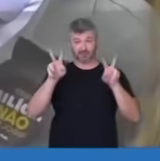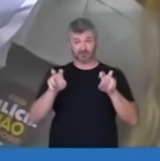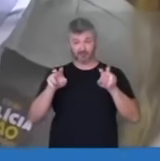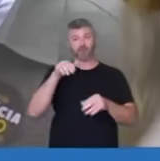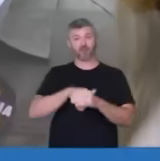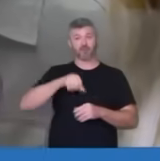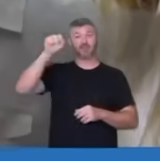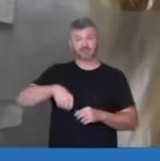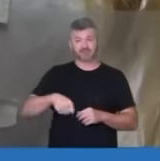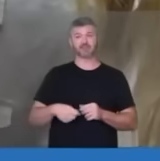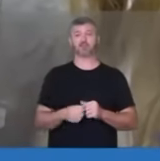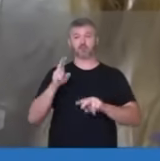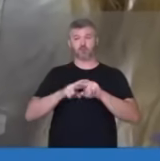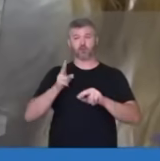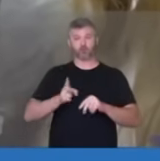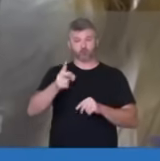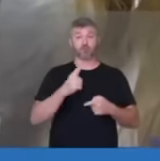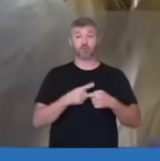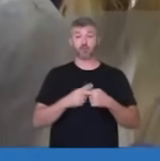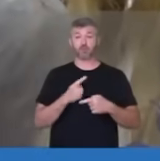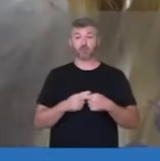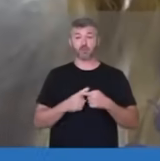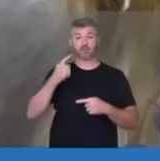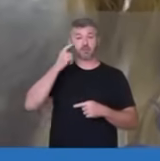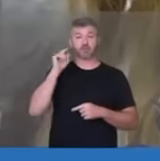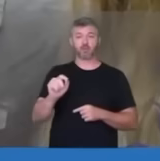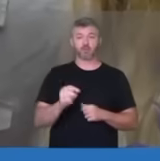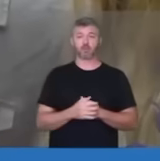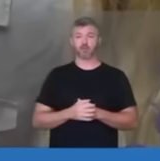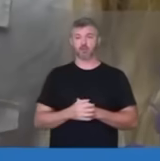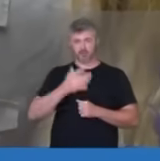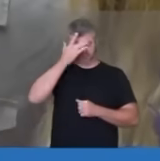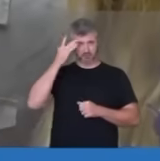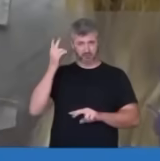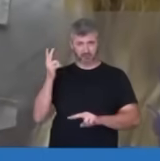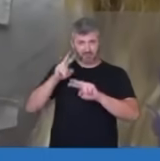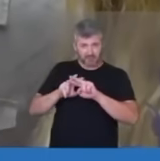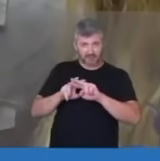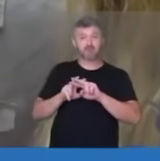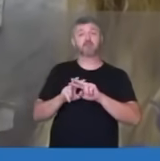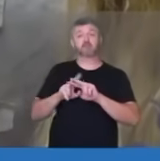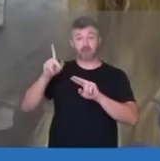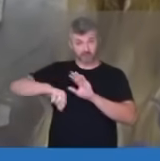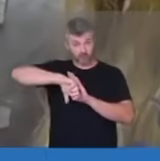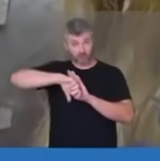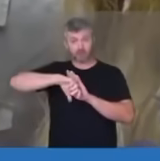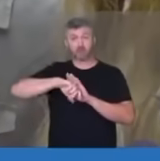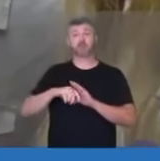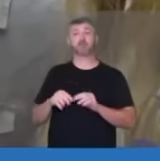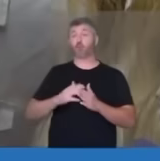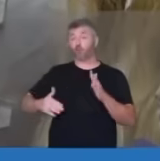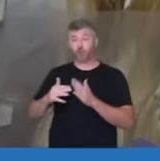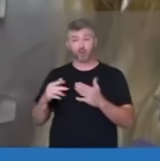vota sim pela manutenção da prisão. Primeiro, levando em consideração que a pessoa presa, além de criminosa, além de